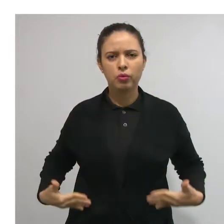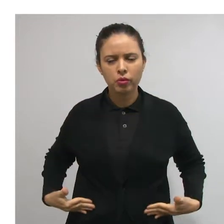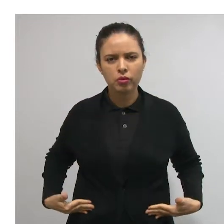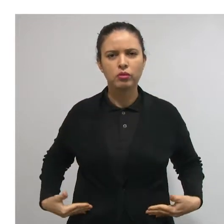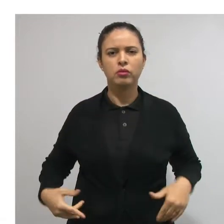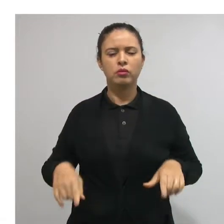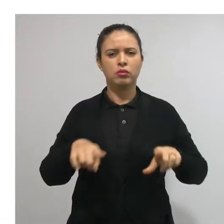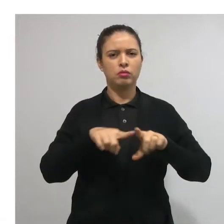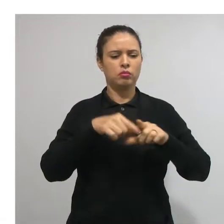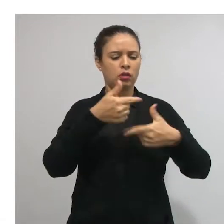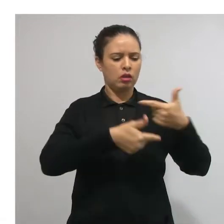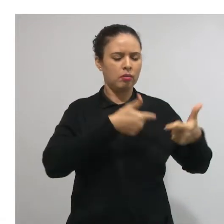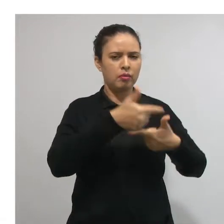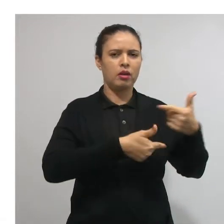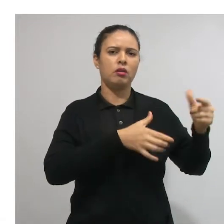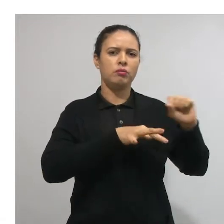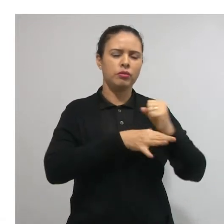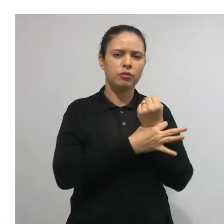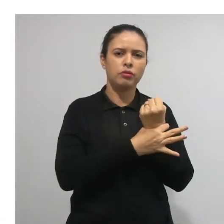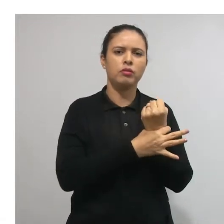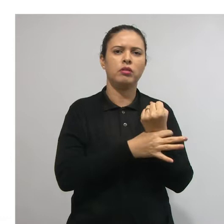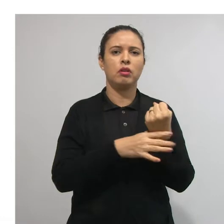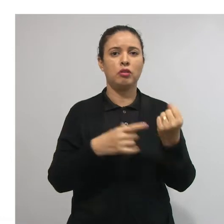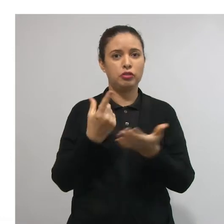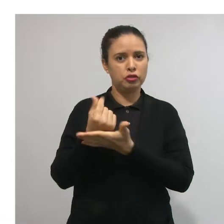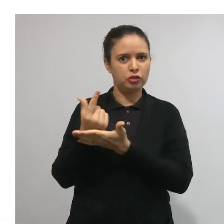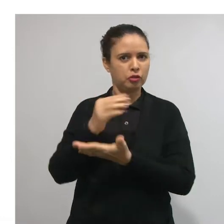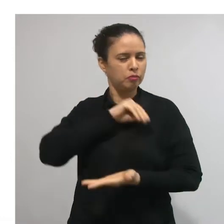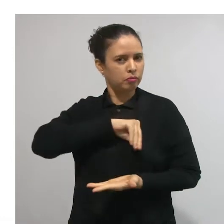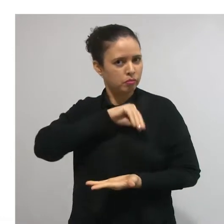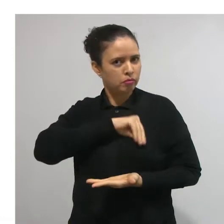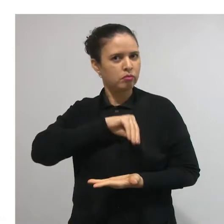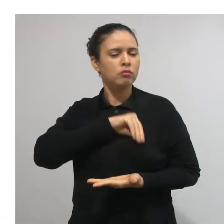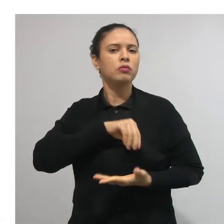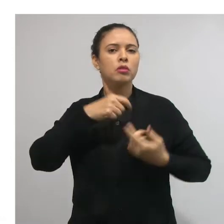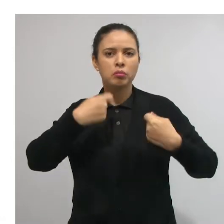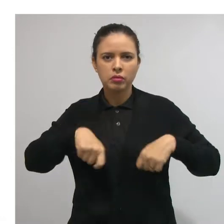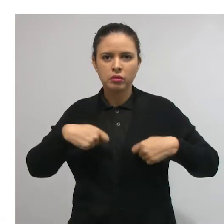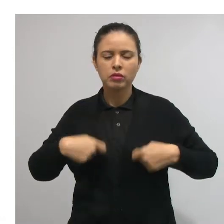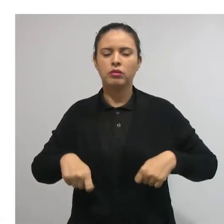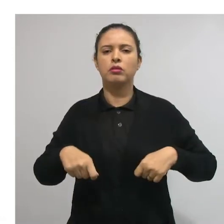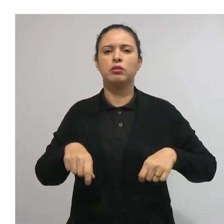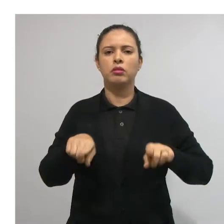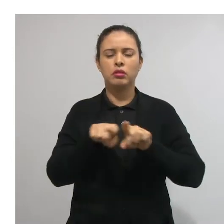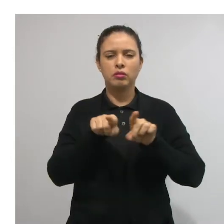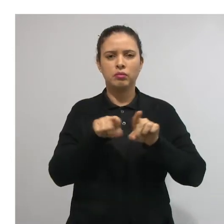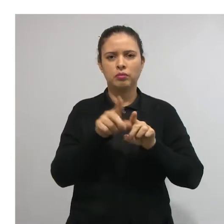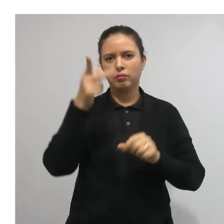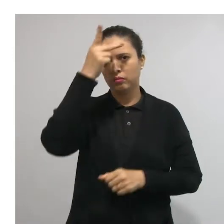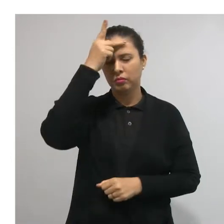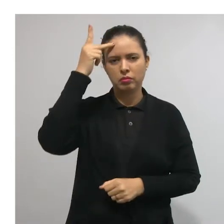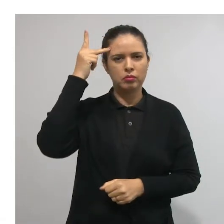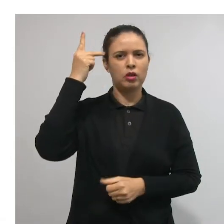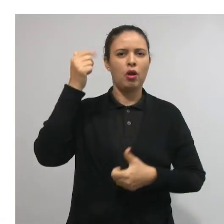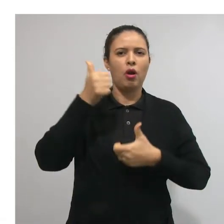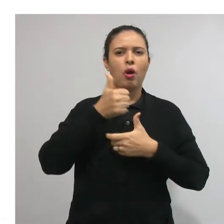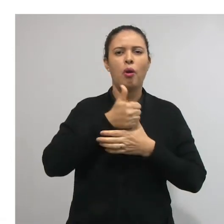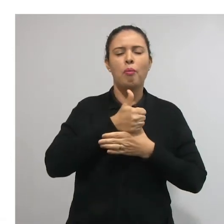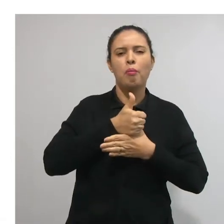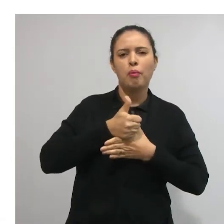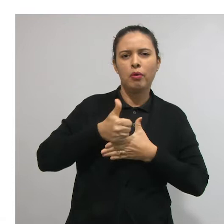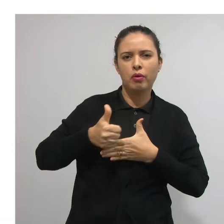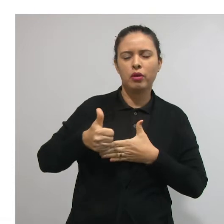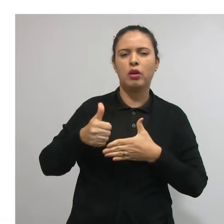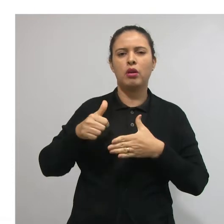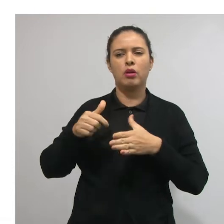ter uma segurança no emprego, eu quero estar empregado, eu quero ter dinheiro, né? Eu preciso de recursos, né? Eu preciso ser uma pessoa moral, né?